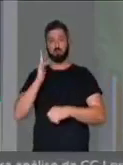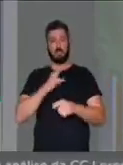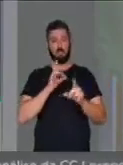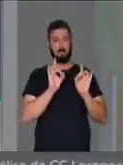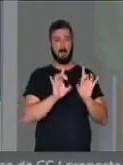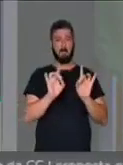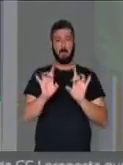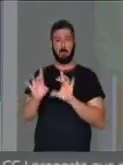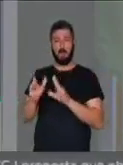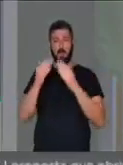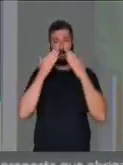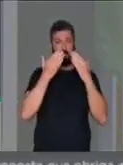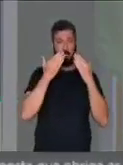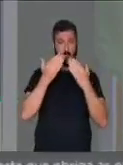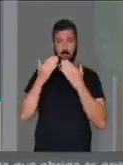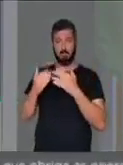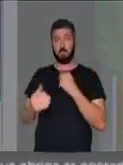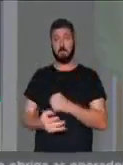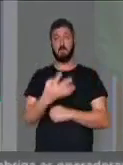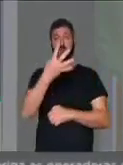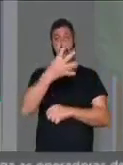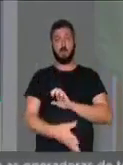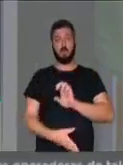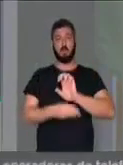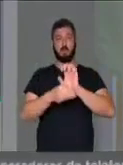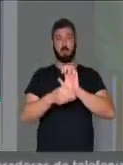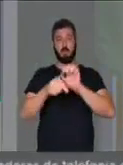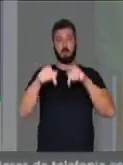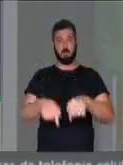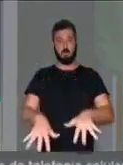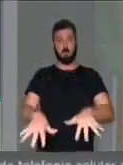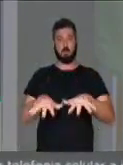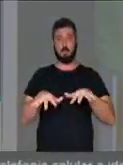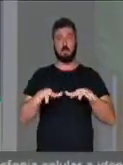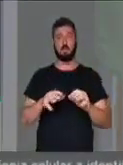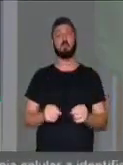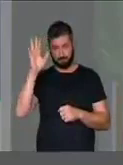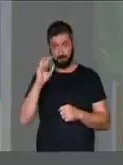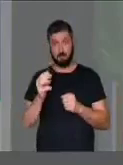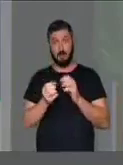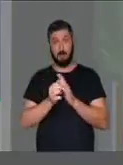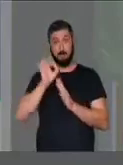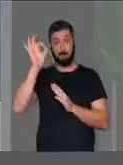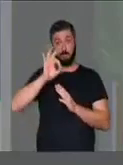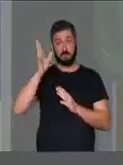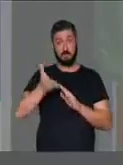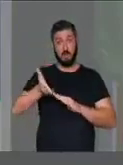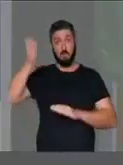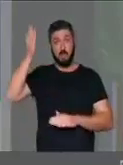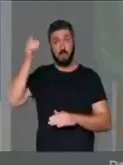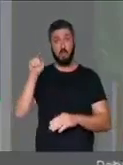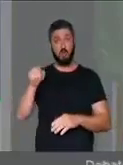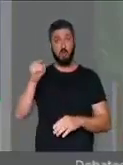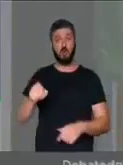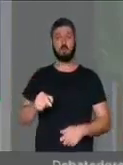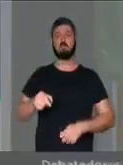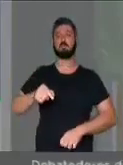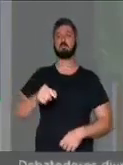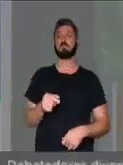de gases causadores de efeito estufa, que se comprometeu a atingir em